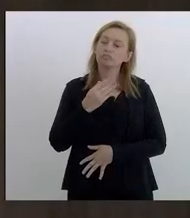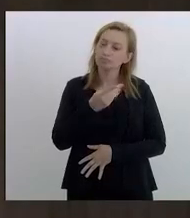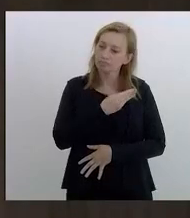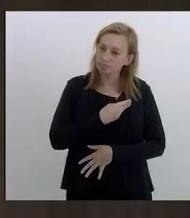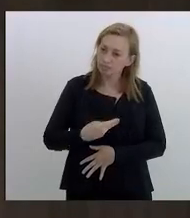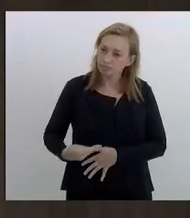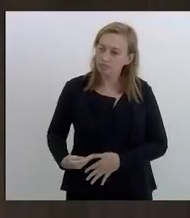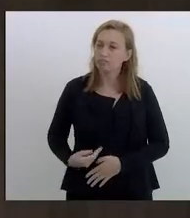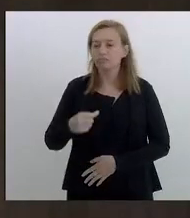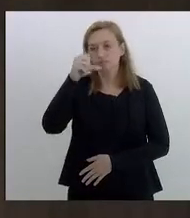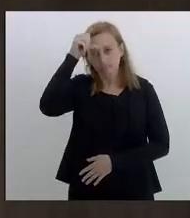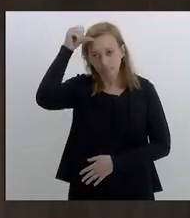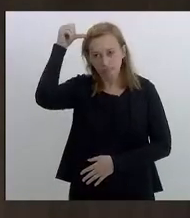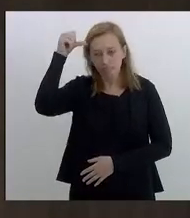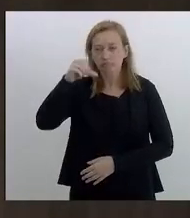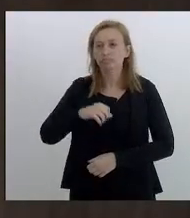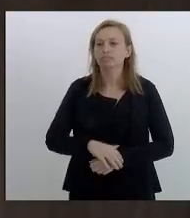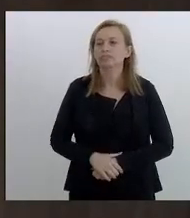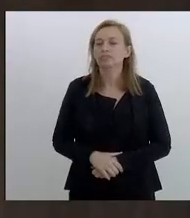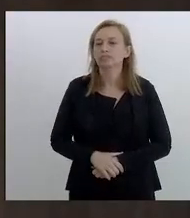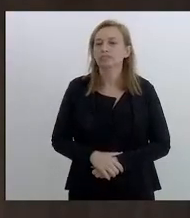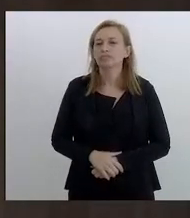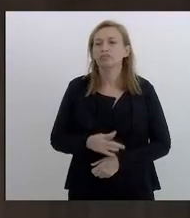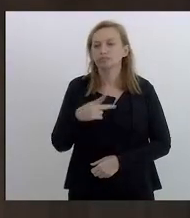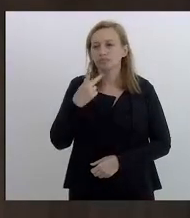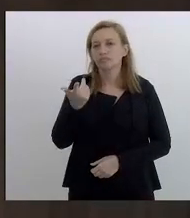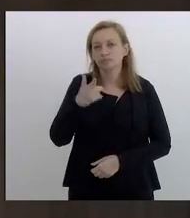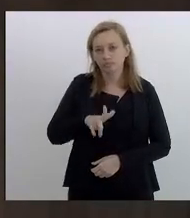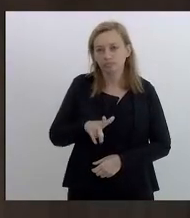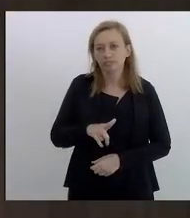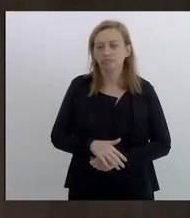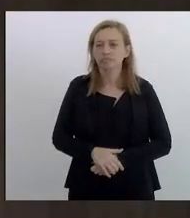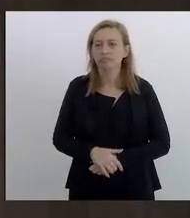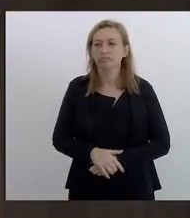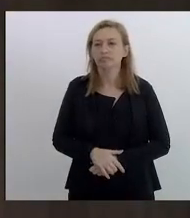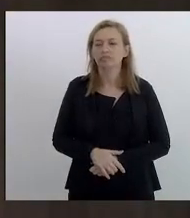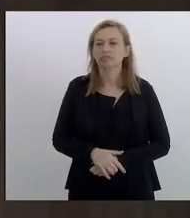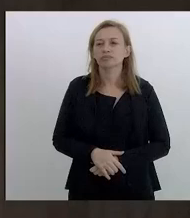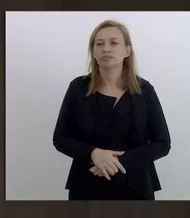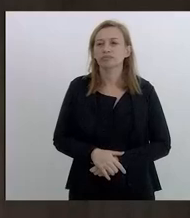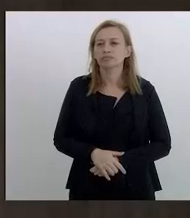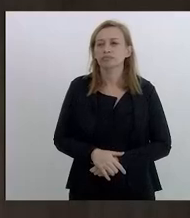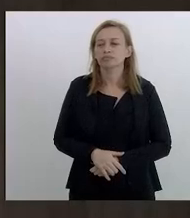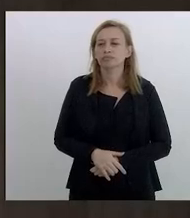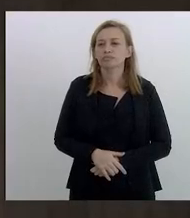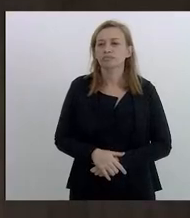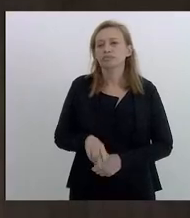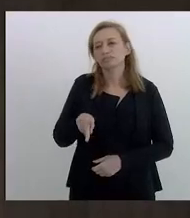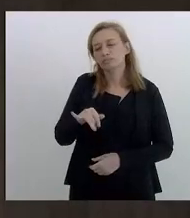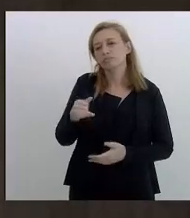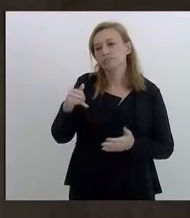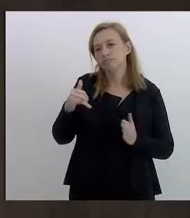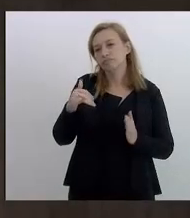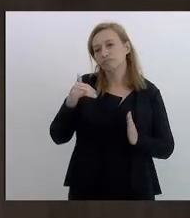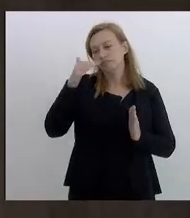Cláudio Castro. O governador Cláudio Castro disse, e repito, o governador Cláudio Castro vai